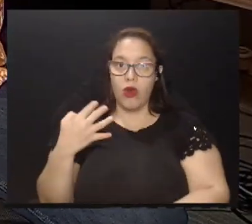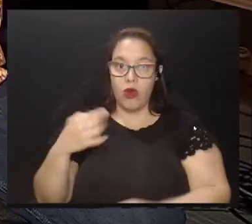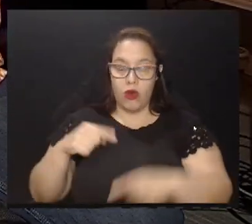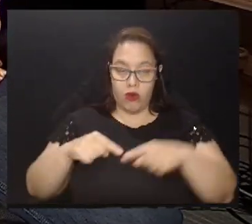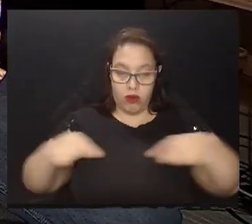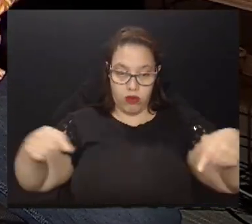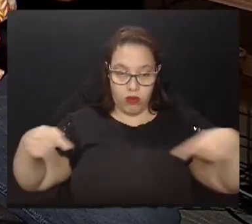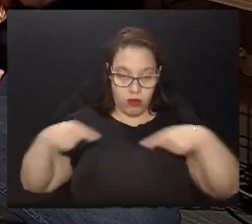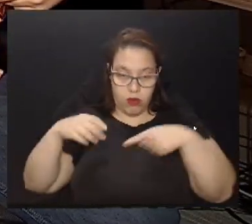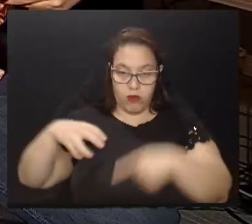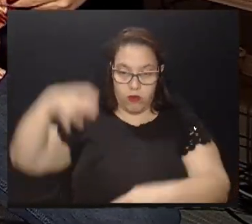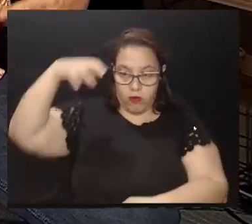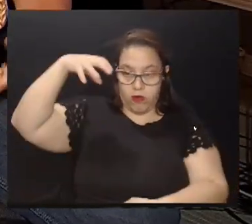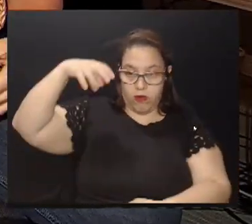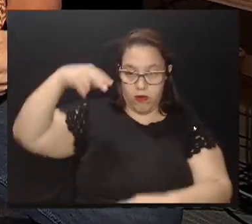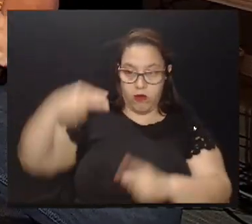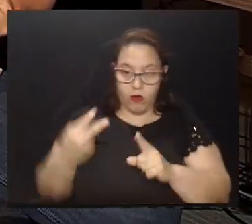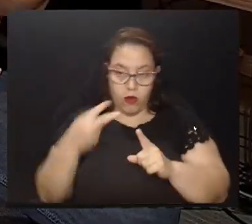de cima de um morro.